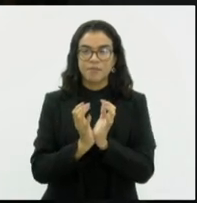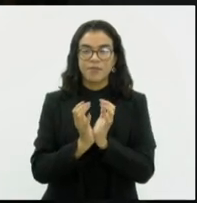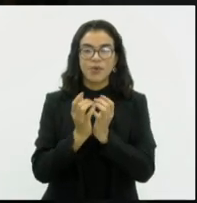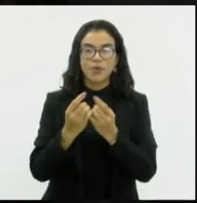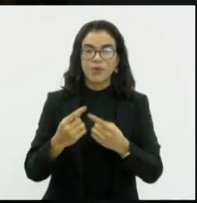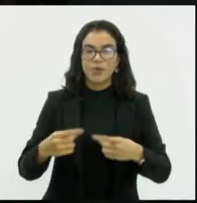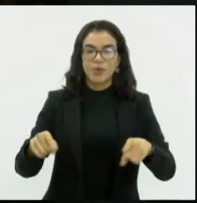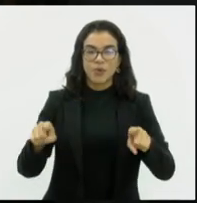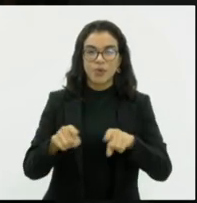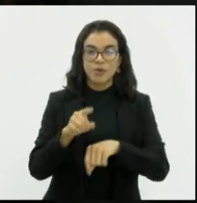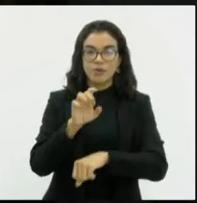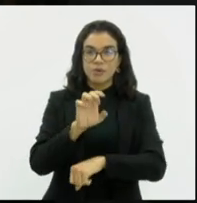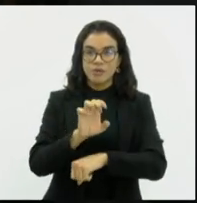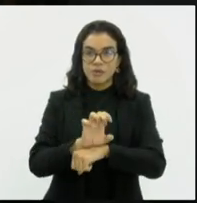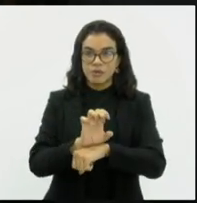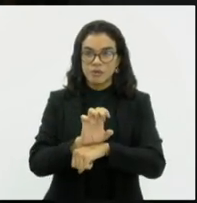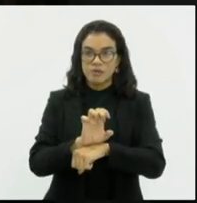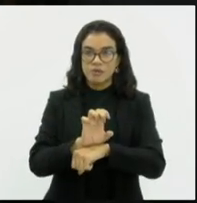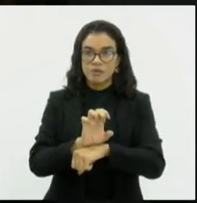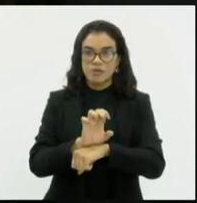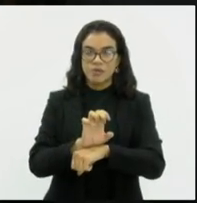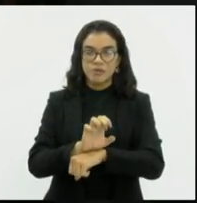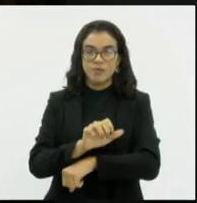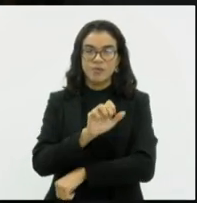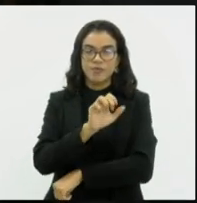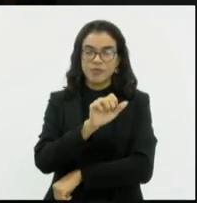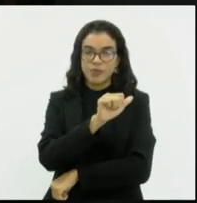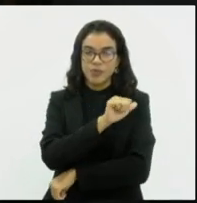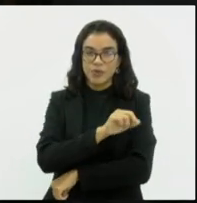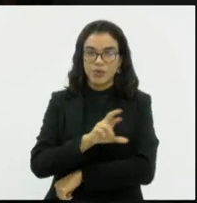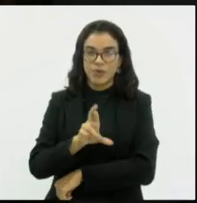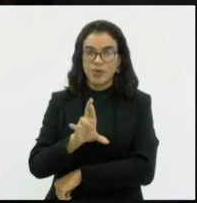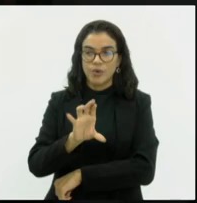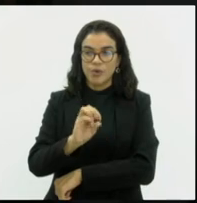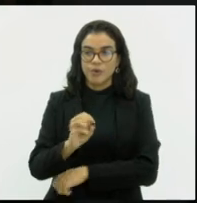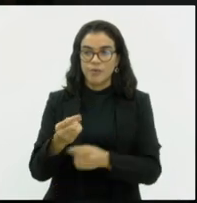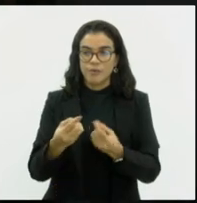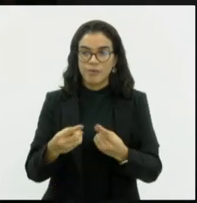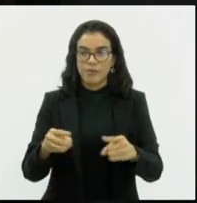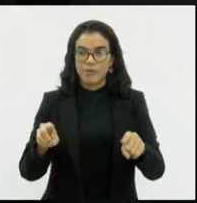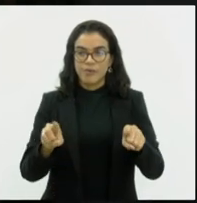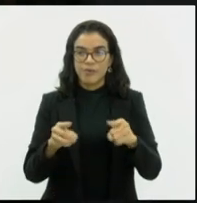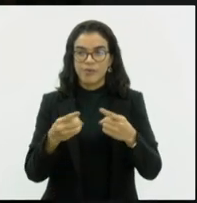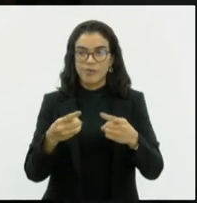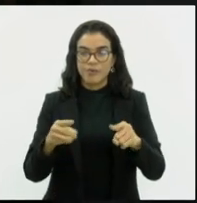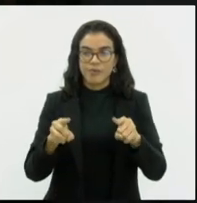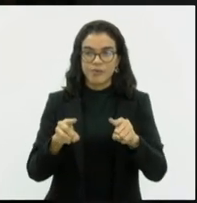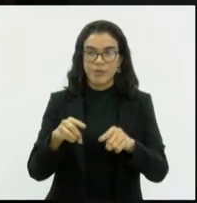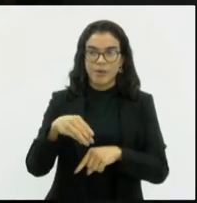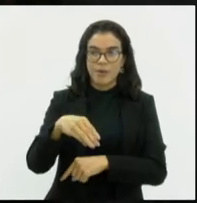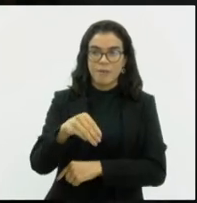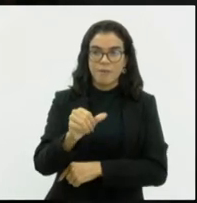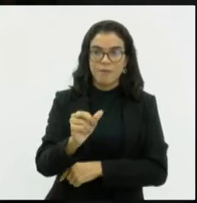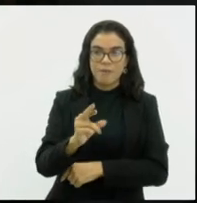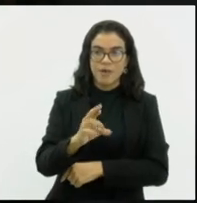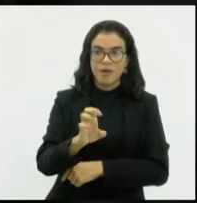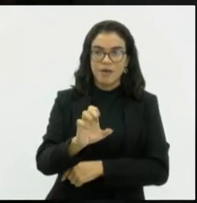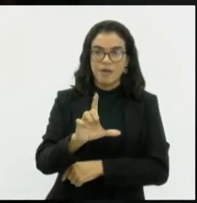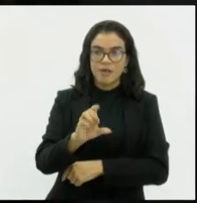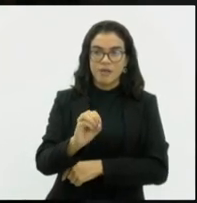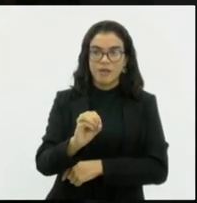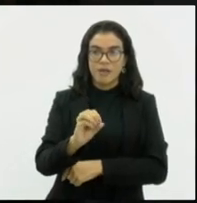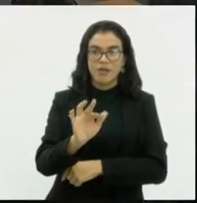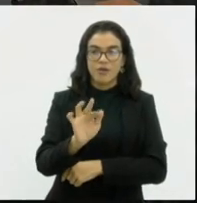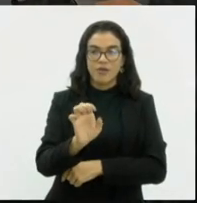hino estadual do Rio de Janeiro, sob a regência de Marcelo Ferreira Alves. Muito